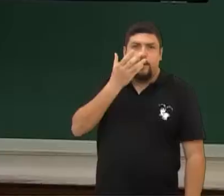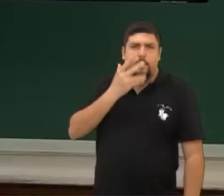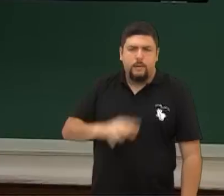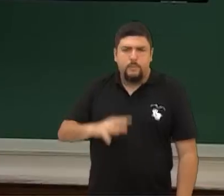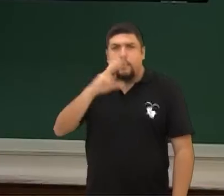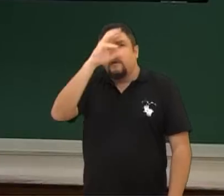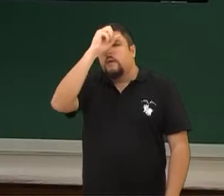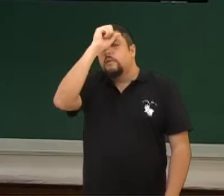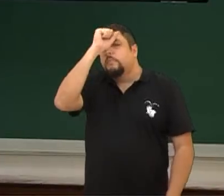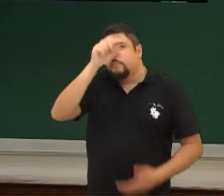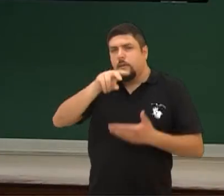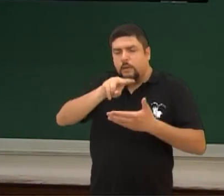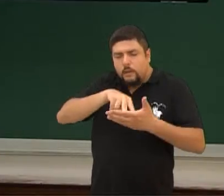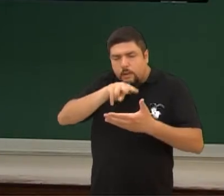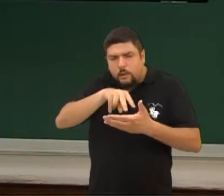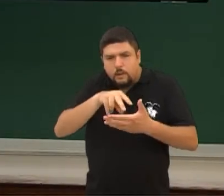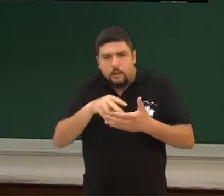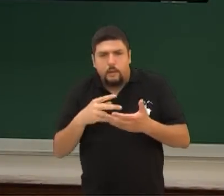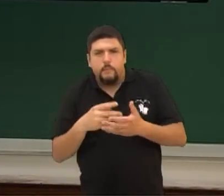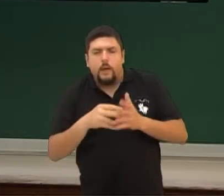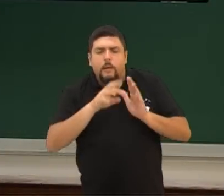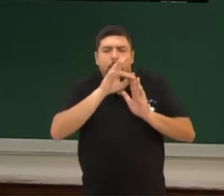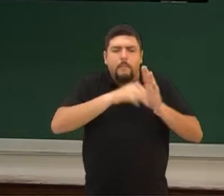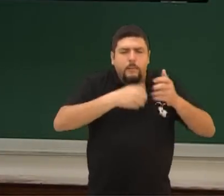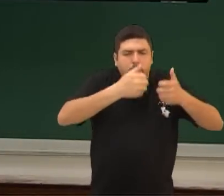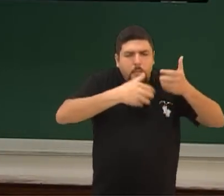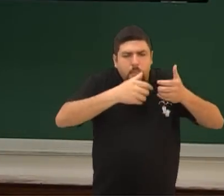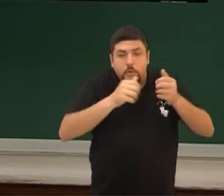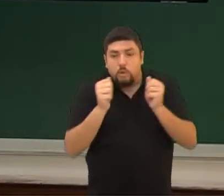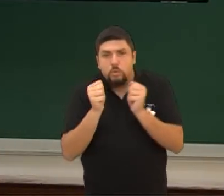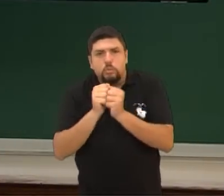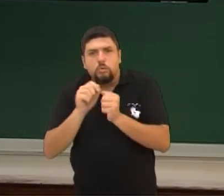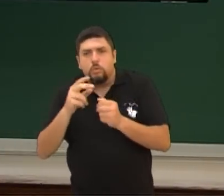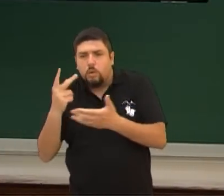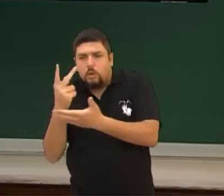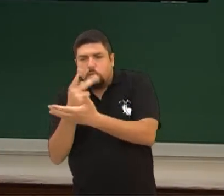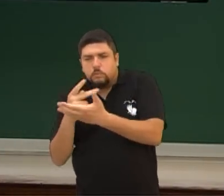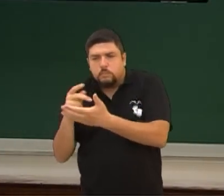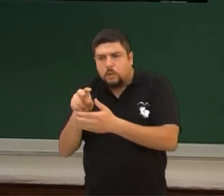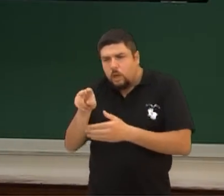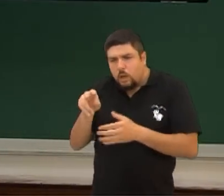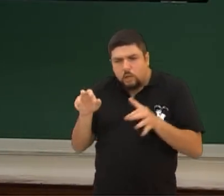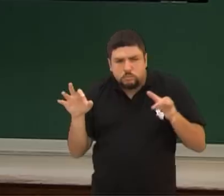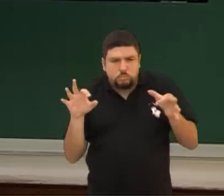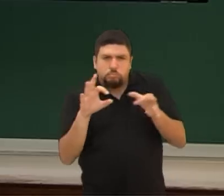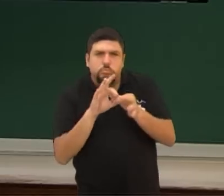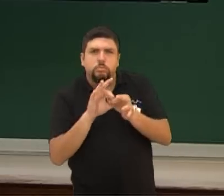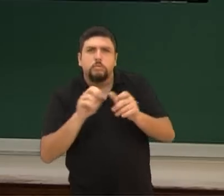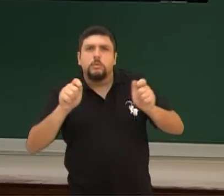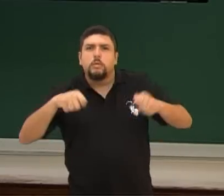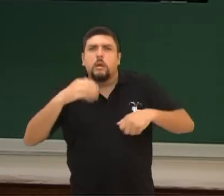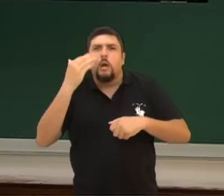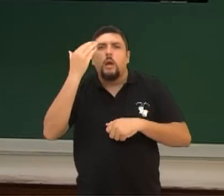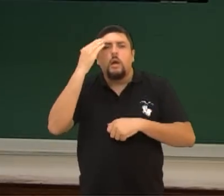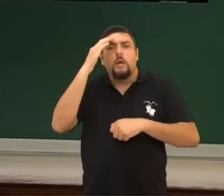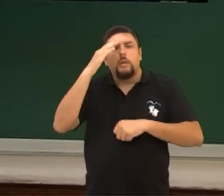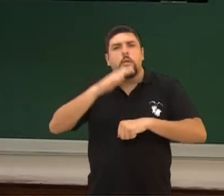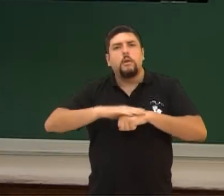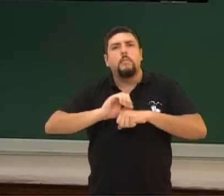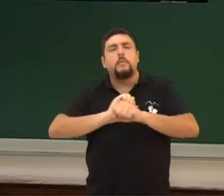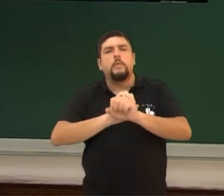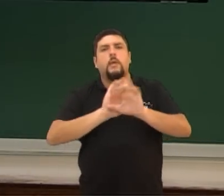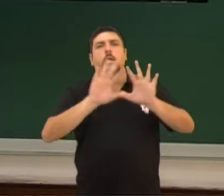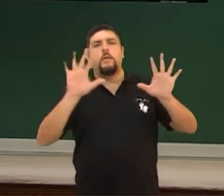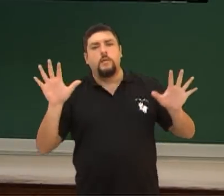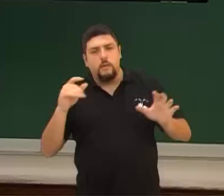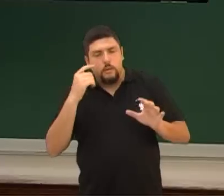A gente lê aquelas histórias que vêm com imagem, não é? Isso ajuda bastante a nós fazermos uma relação maior sobre o contexto da história. Com